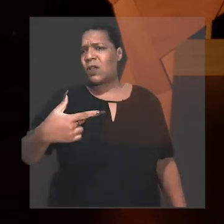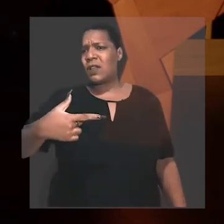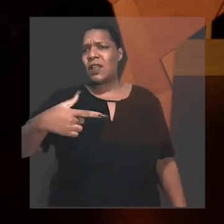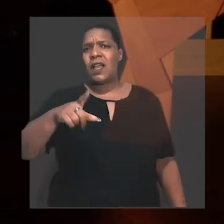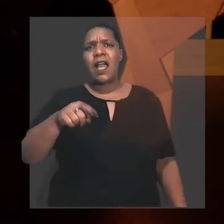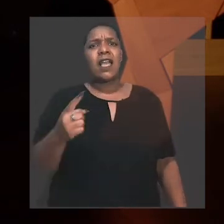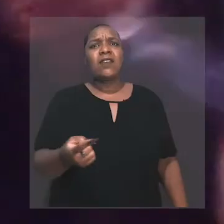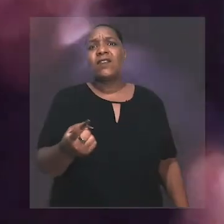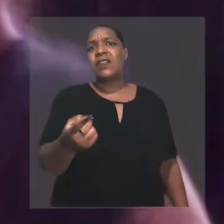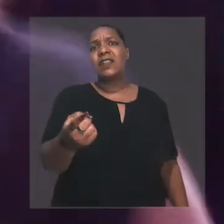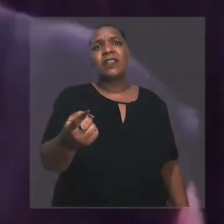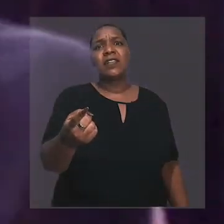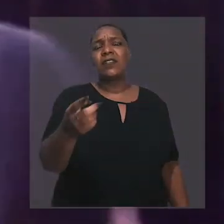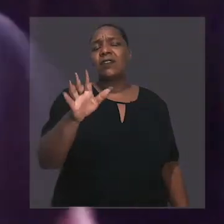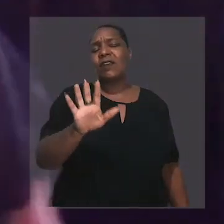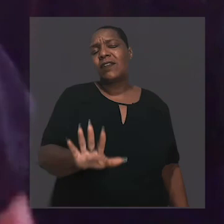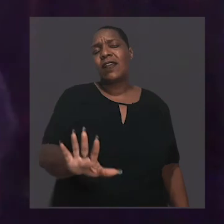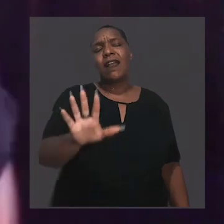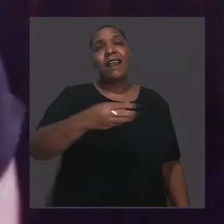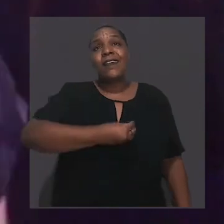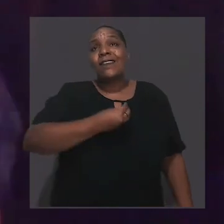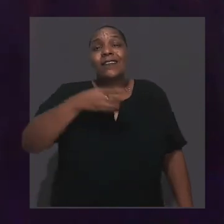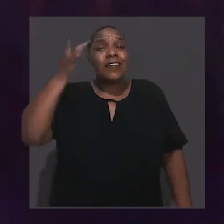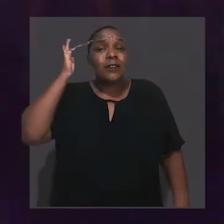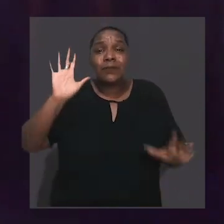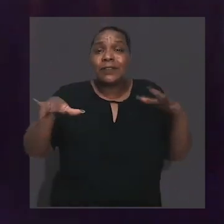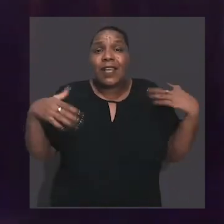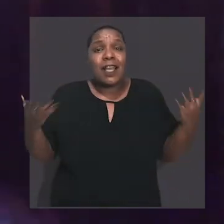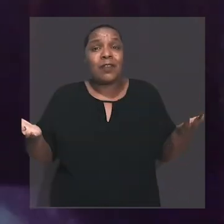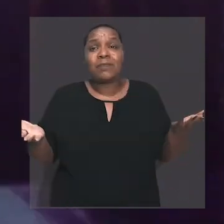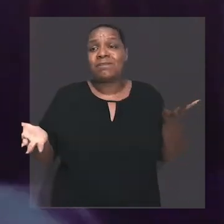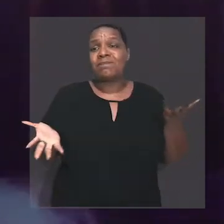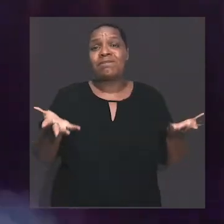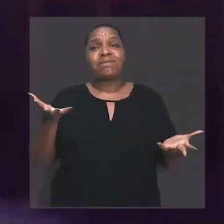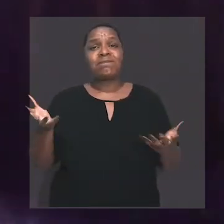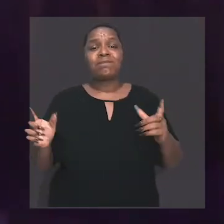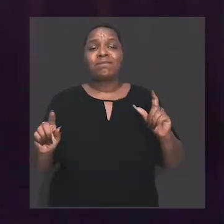Tem coisas que são infinitas. Que vão ficar na vida. A gente nem sabe o que é ainda.